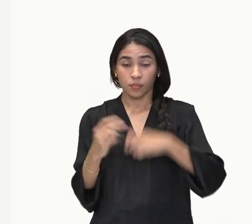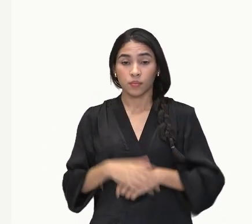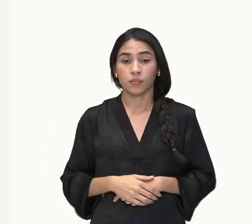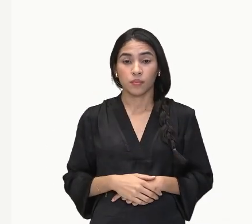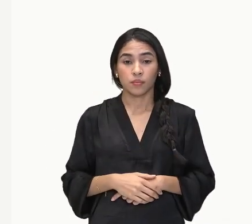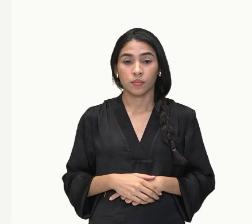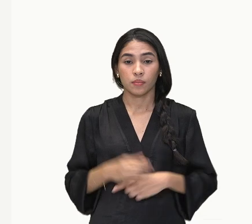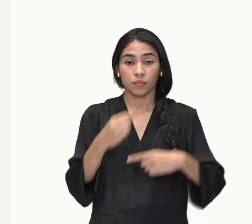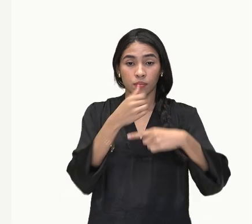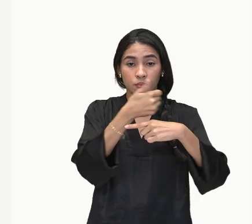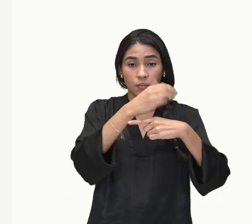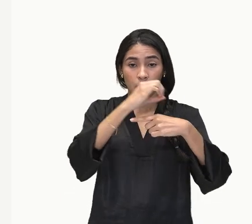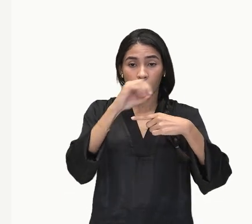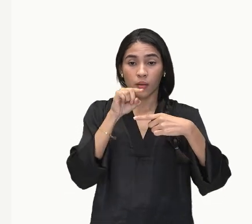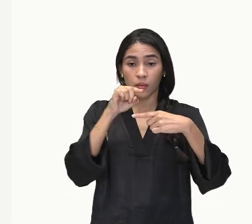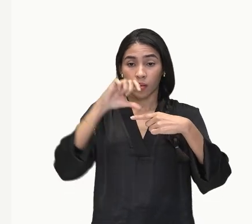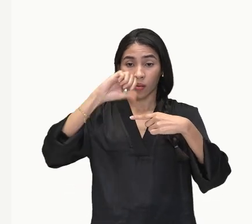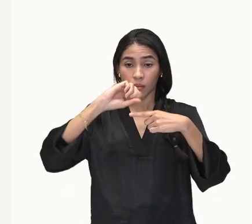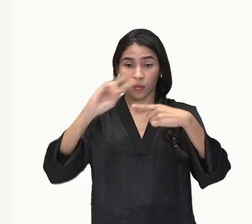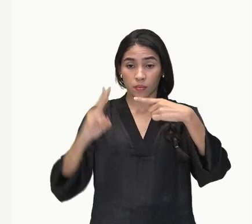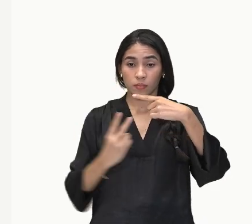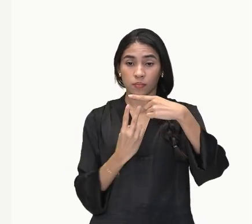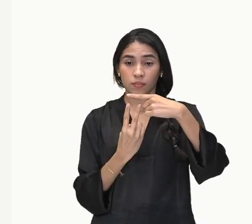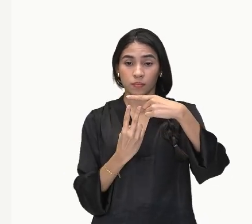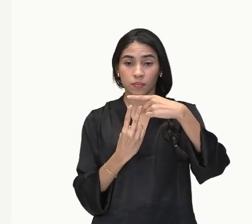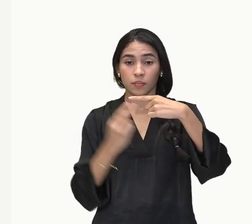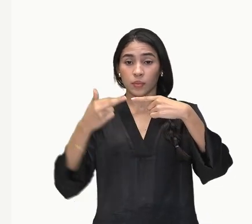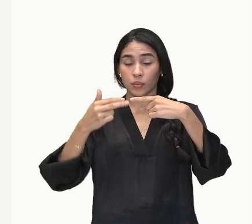1000 vezes 9 é 9.000.